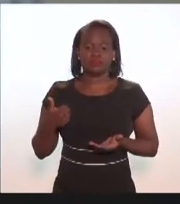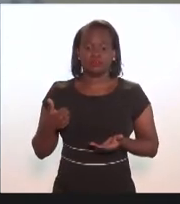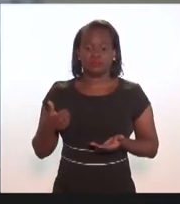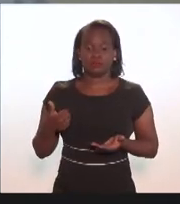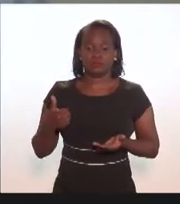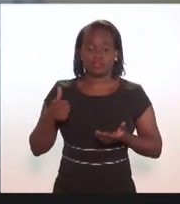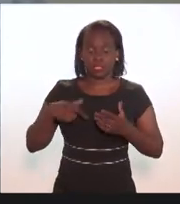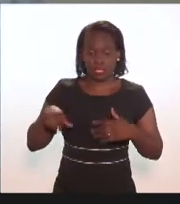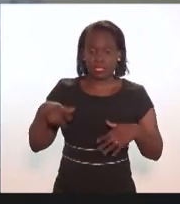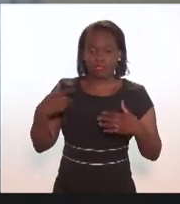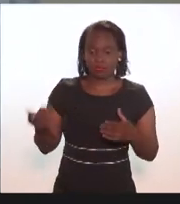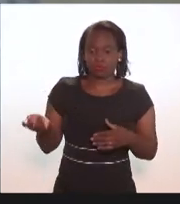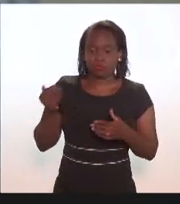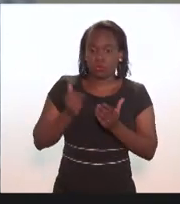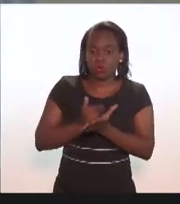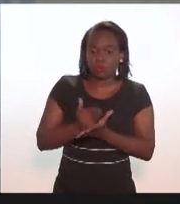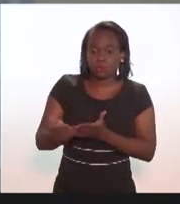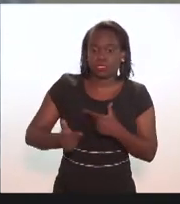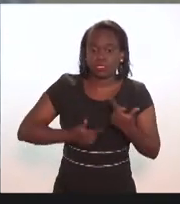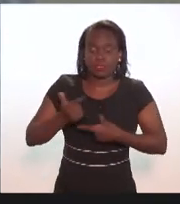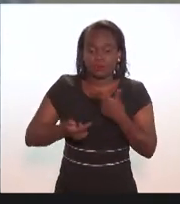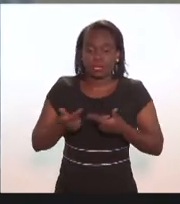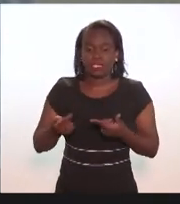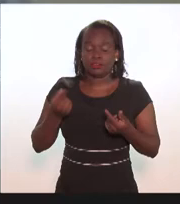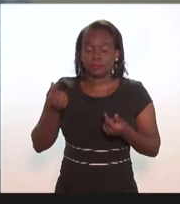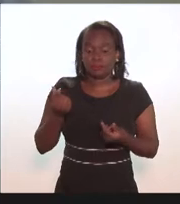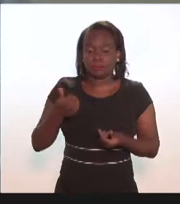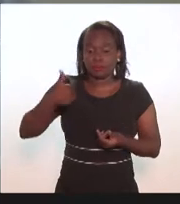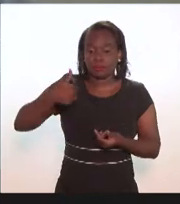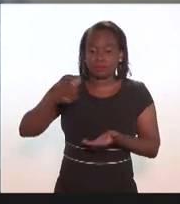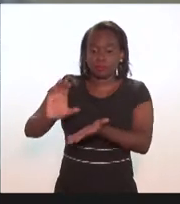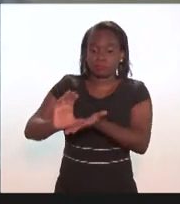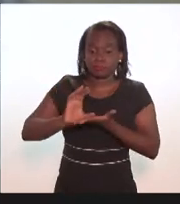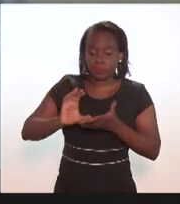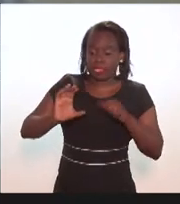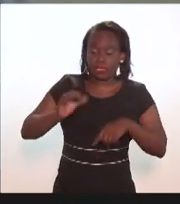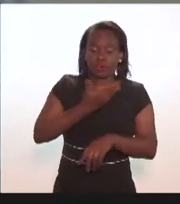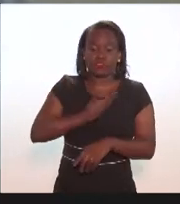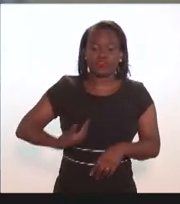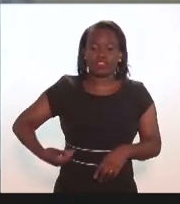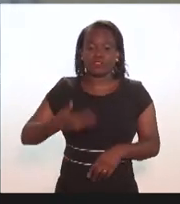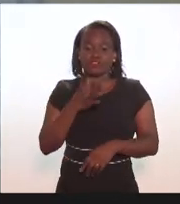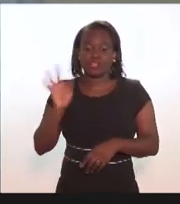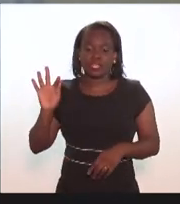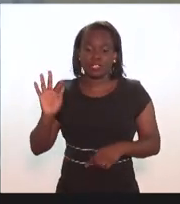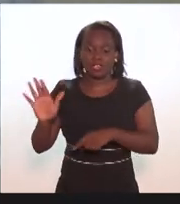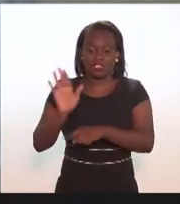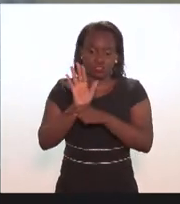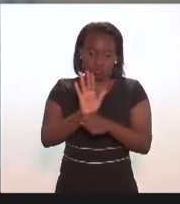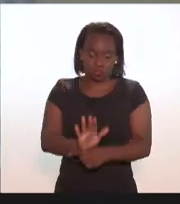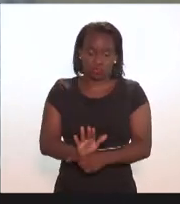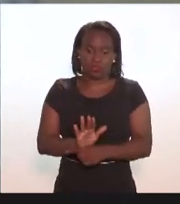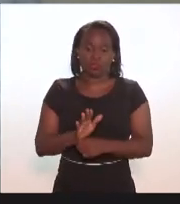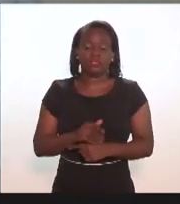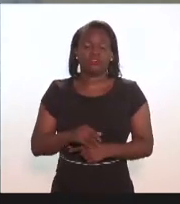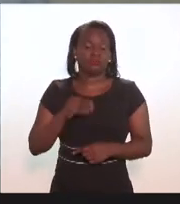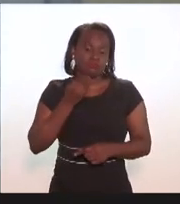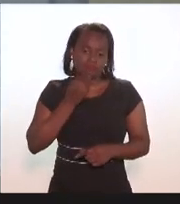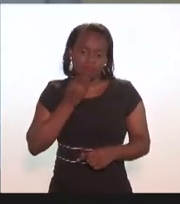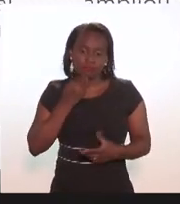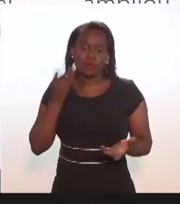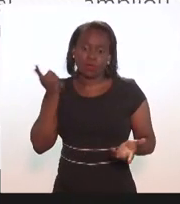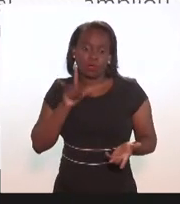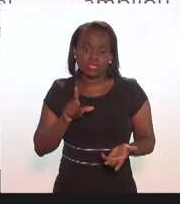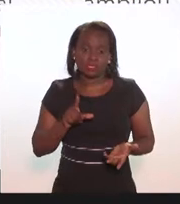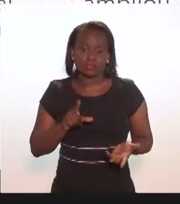quando a gente assumiu, o primeiro grande aporte de receita foi o auxílio do governo federal, que evidentemente